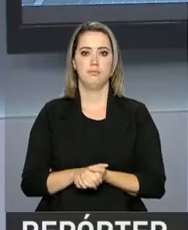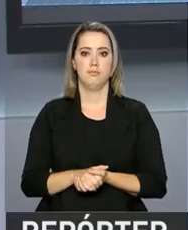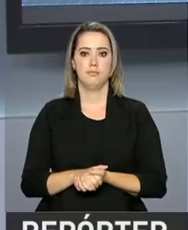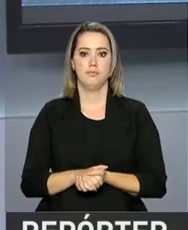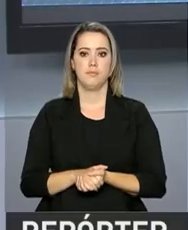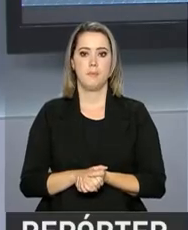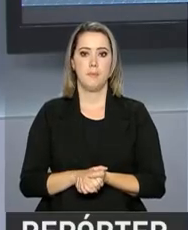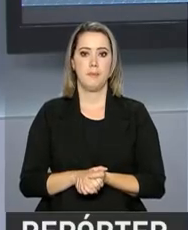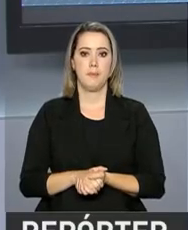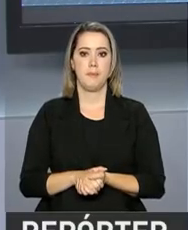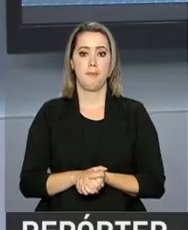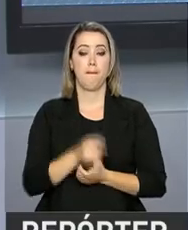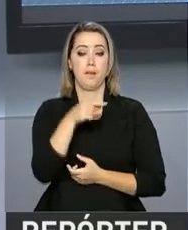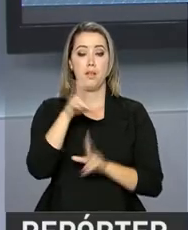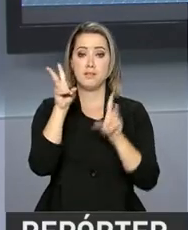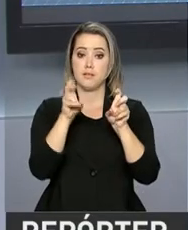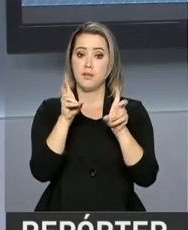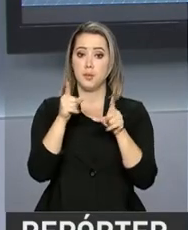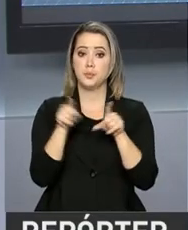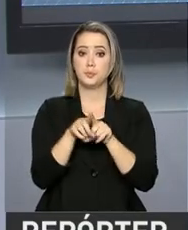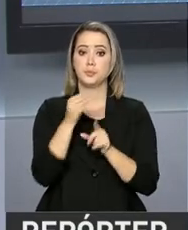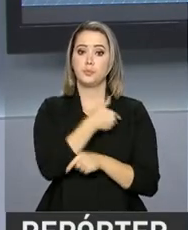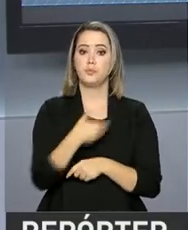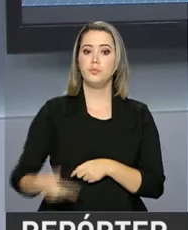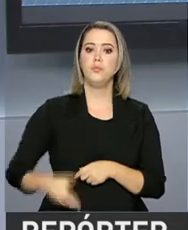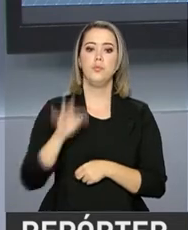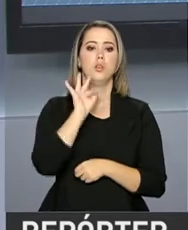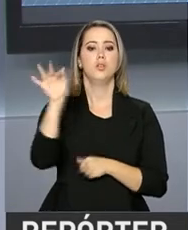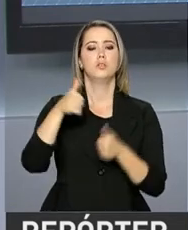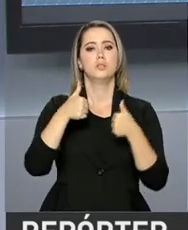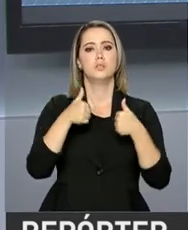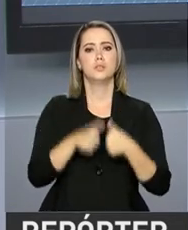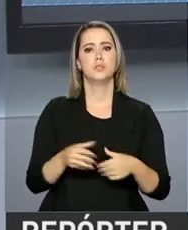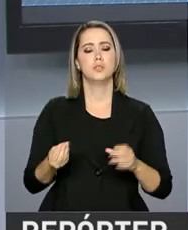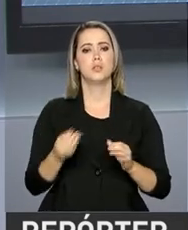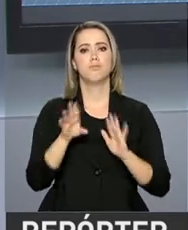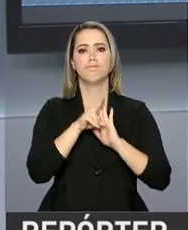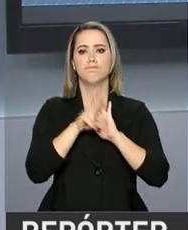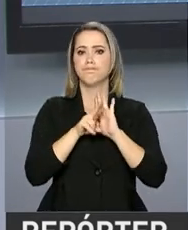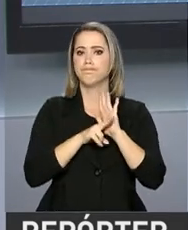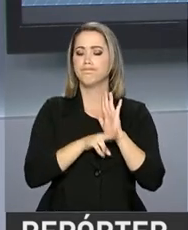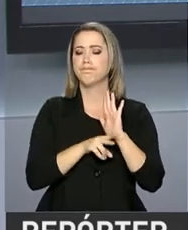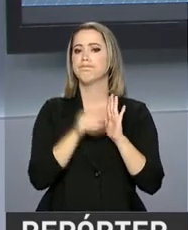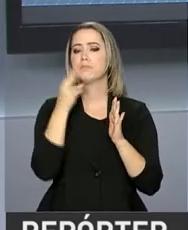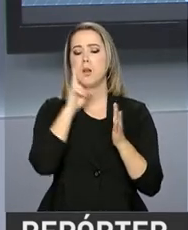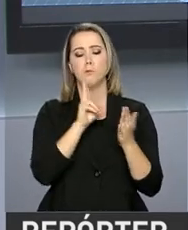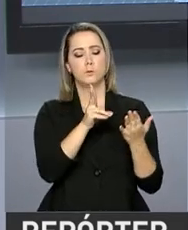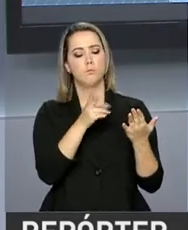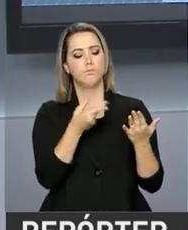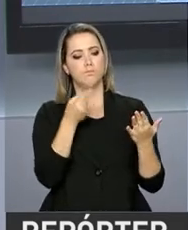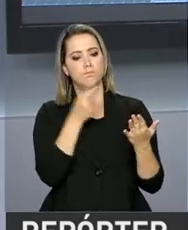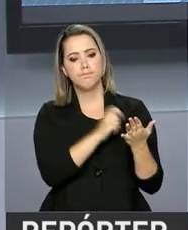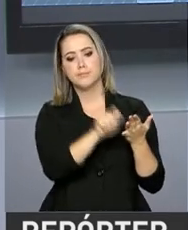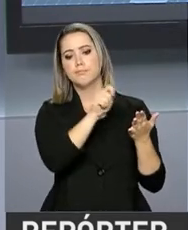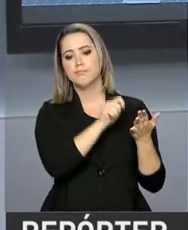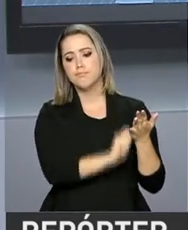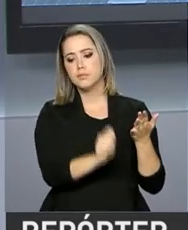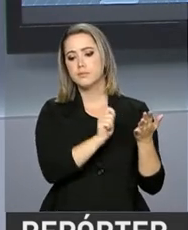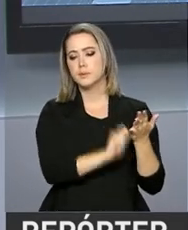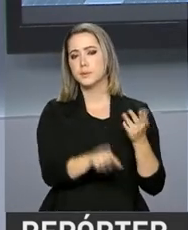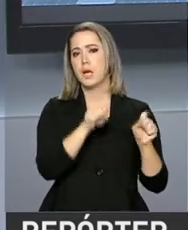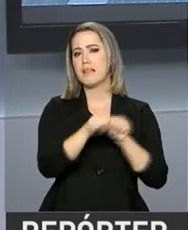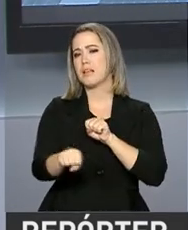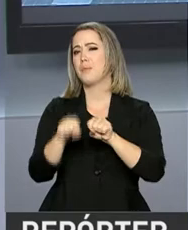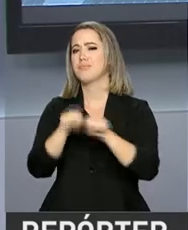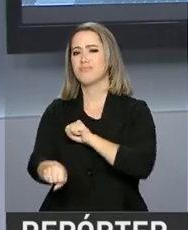e ainda sobre esse assunto o governo federal está fazendo um levantamento dos prejuízos causados pelos atos de vandalismo durante